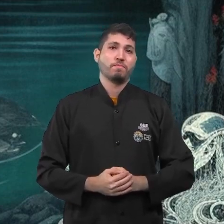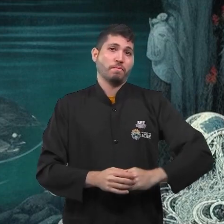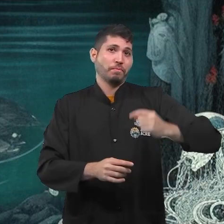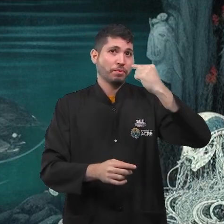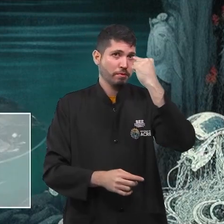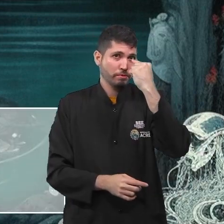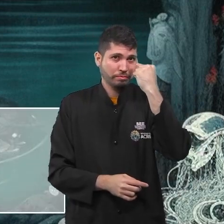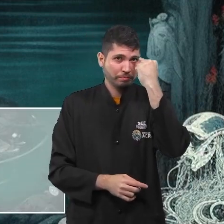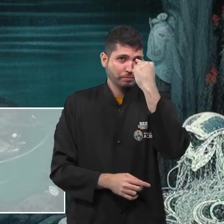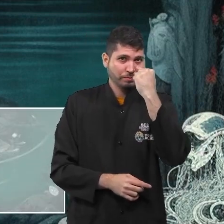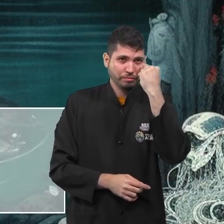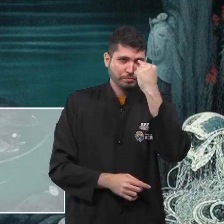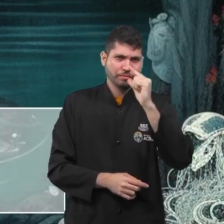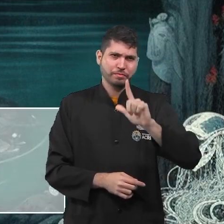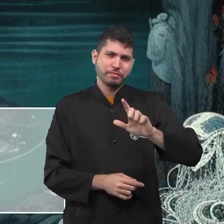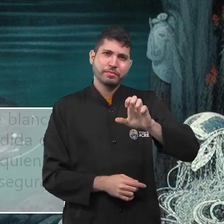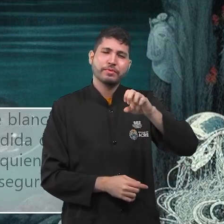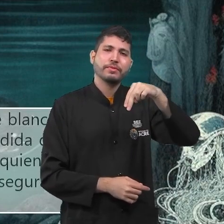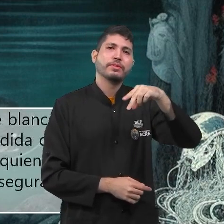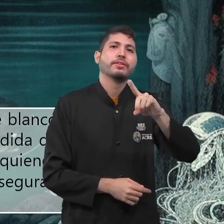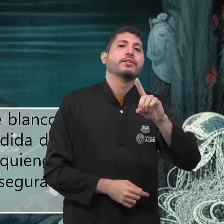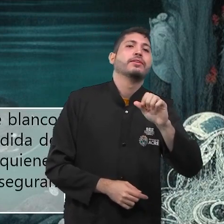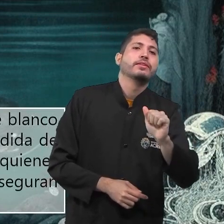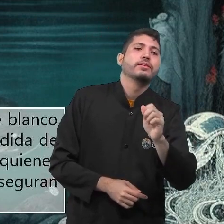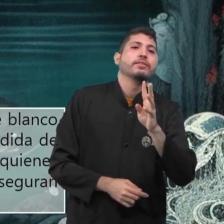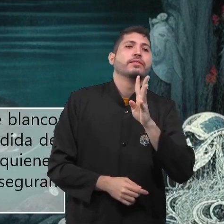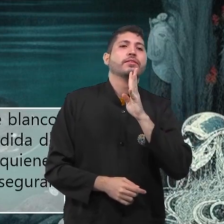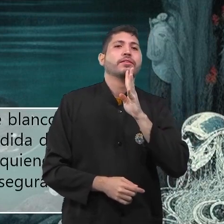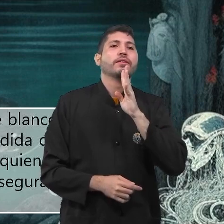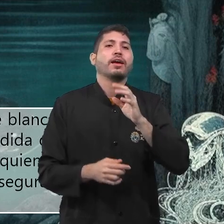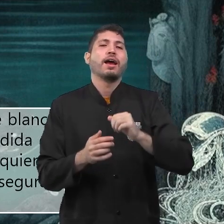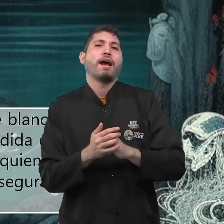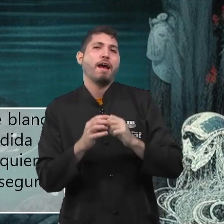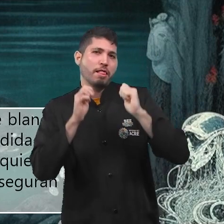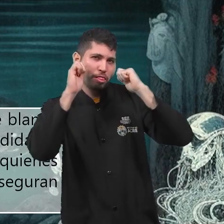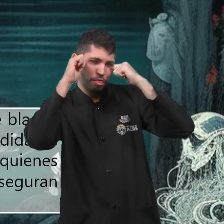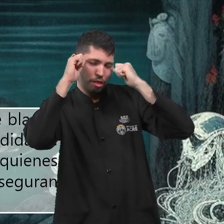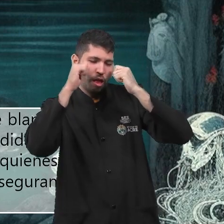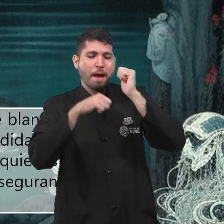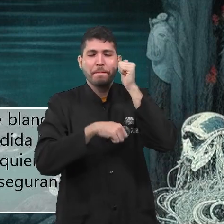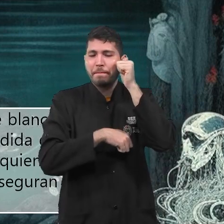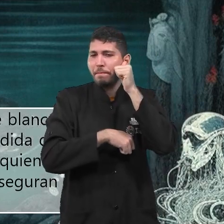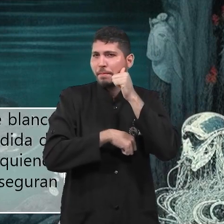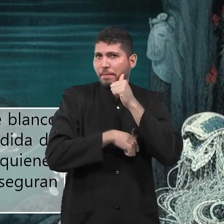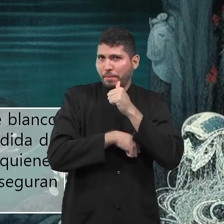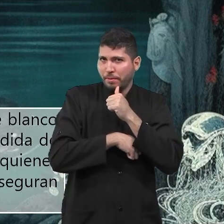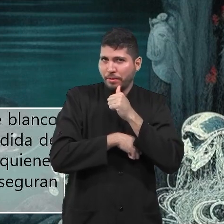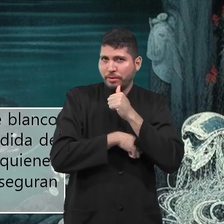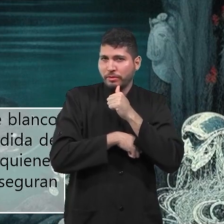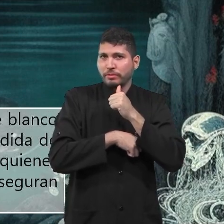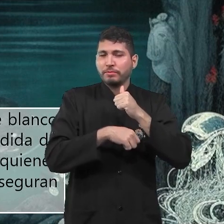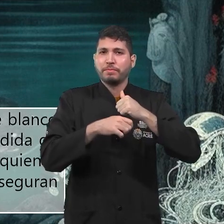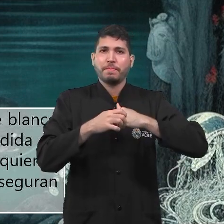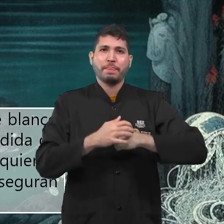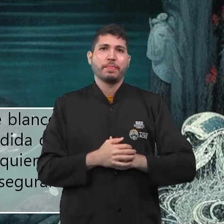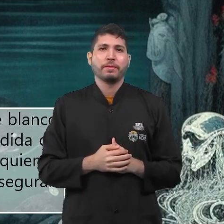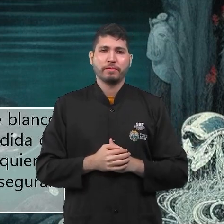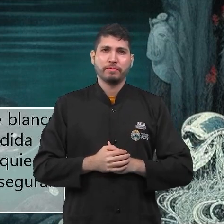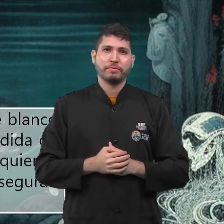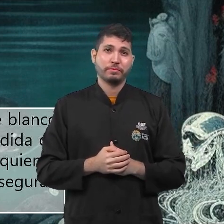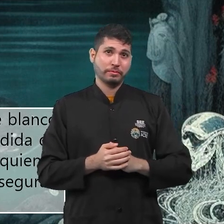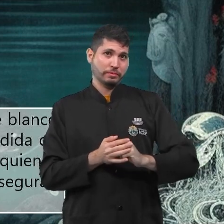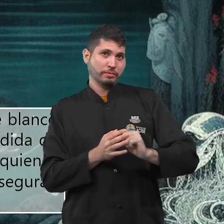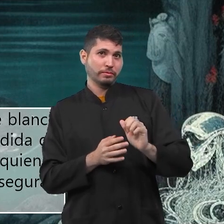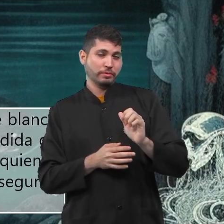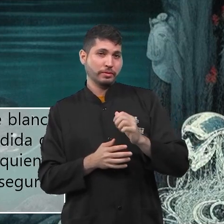nós temos uma lenda bastante conhecida, que é La Llorona, ou a mulher que chora, né? Então se dice la